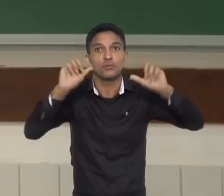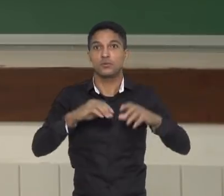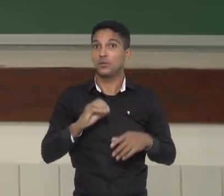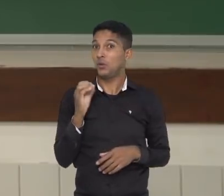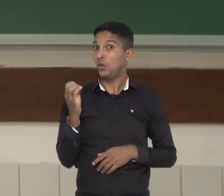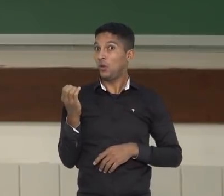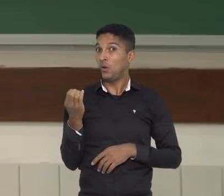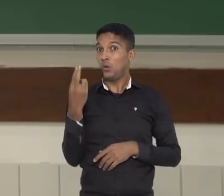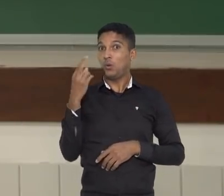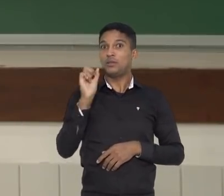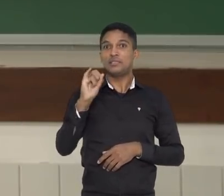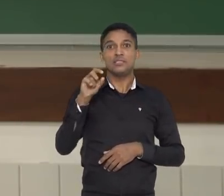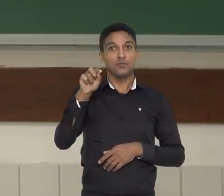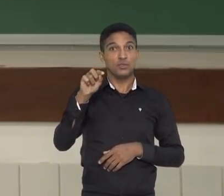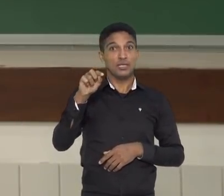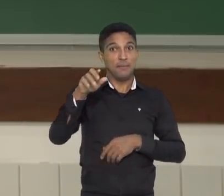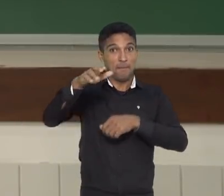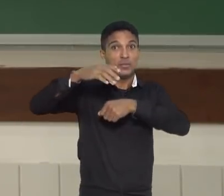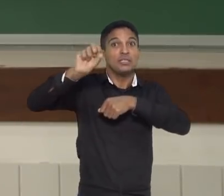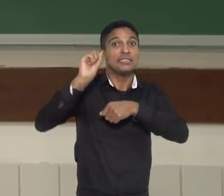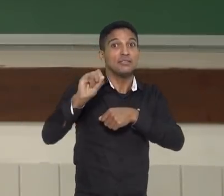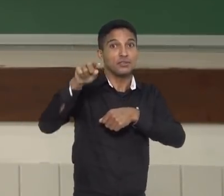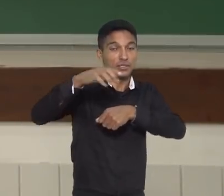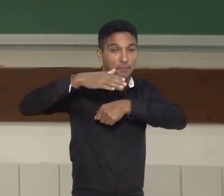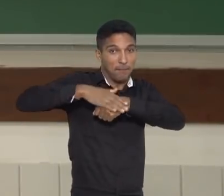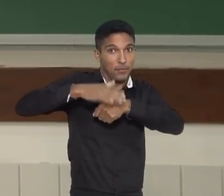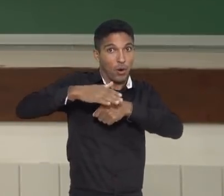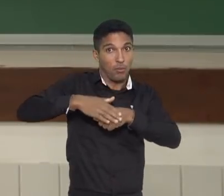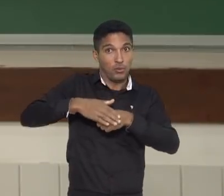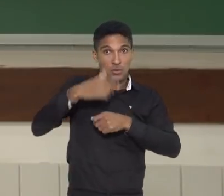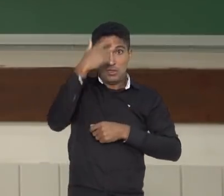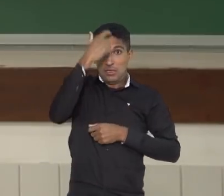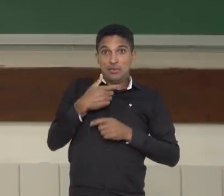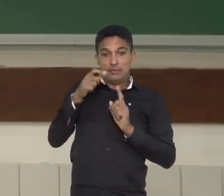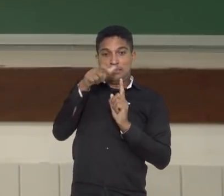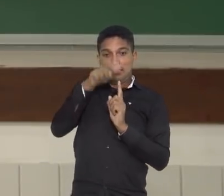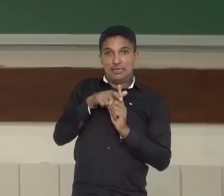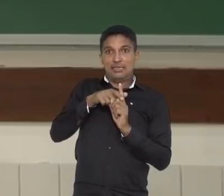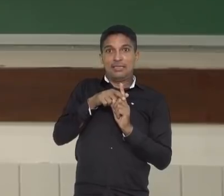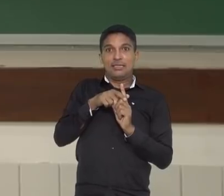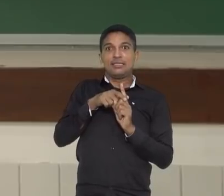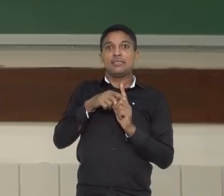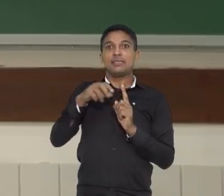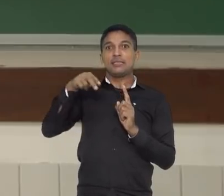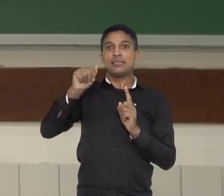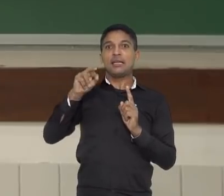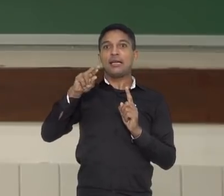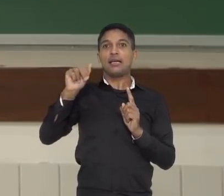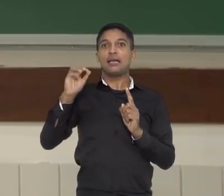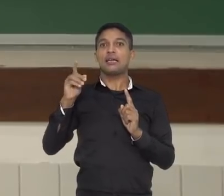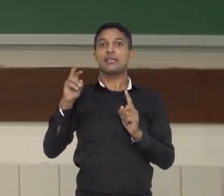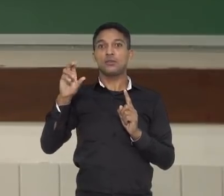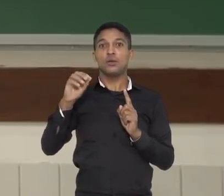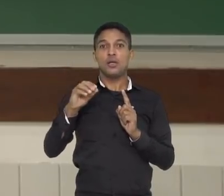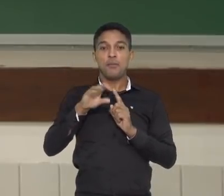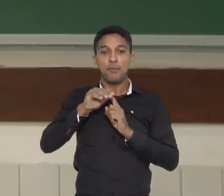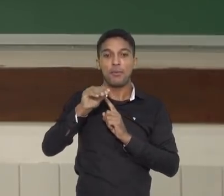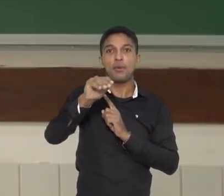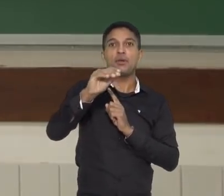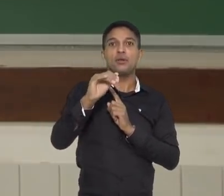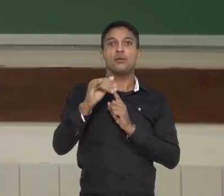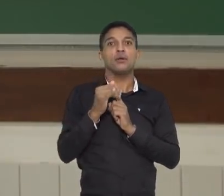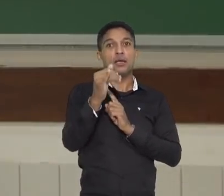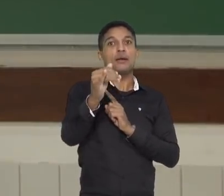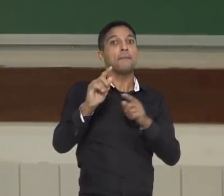vai repercutir essa fala. Mas mesmo assim eu tenho que saber como fazer isso, tudo